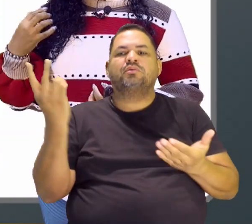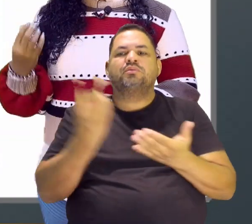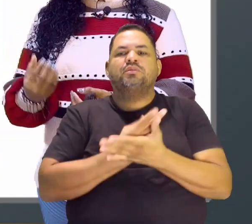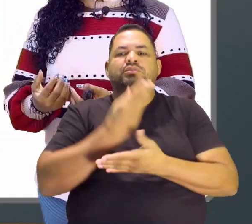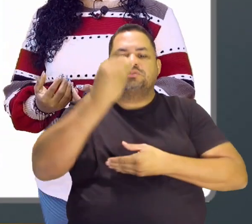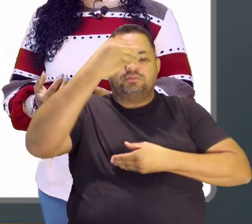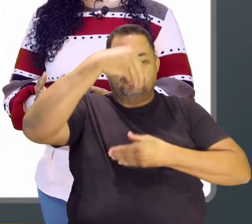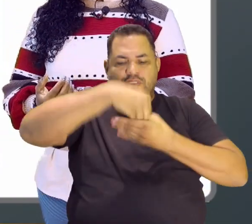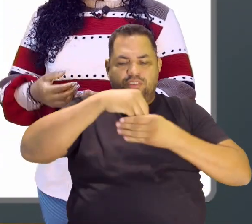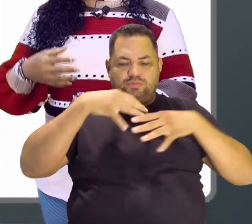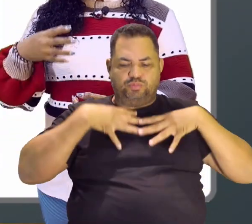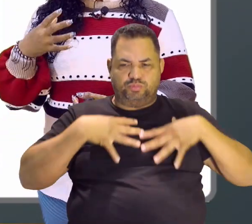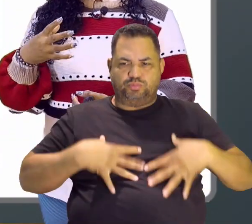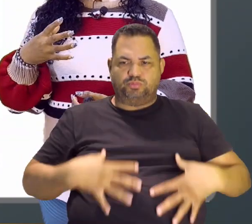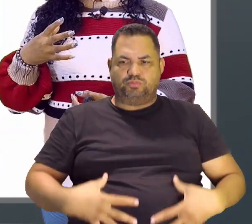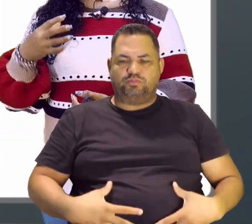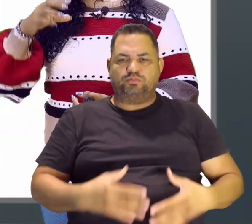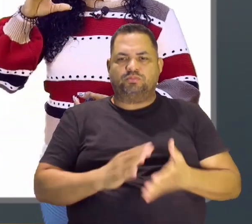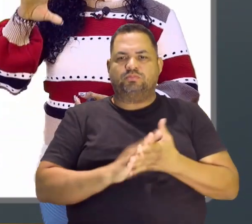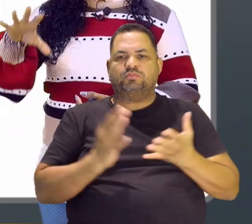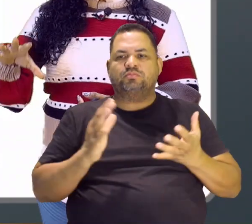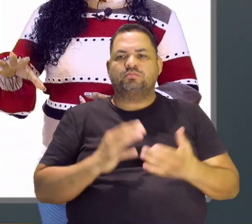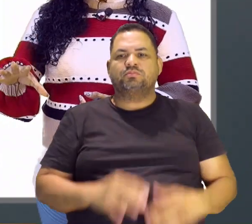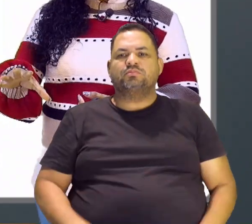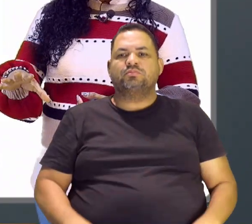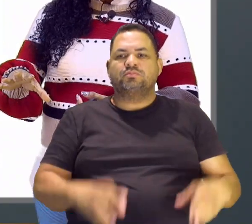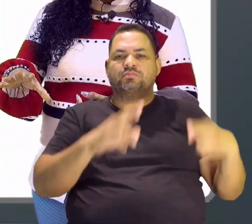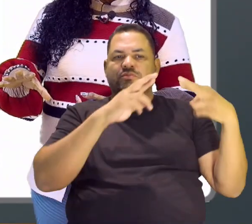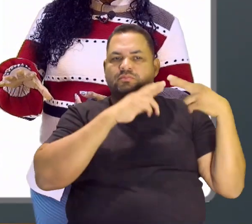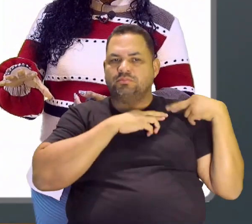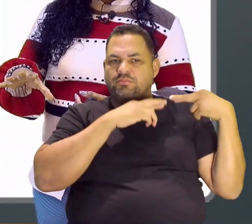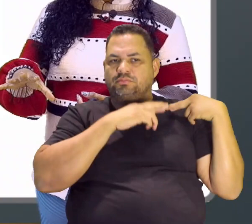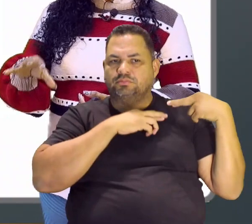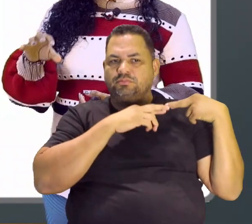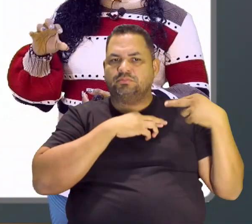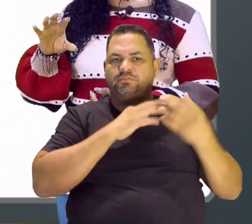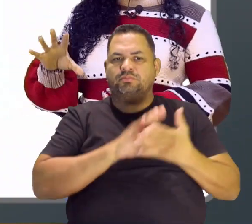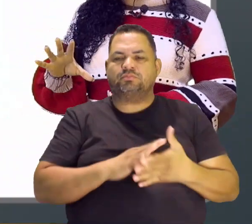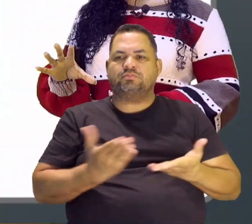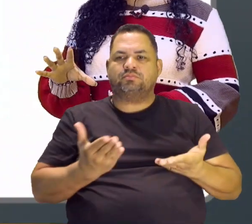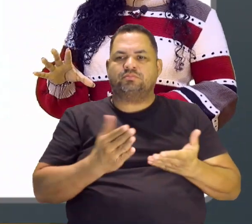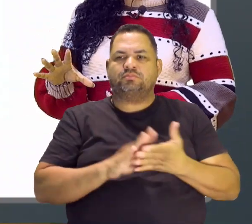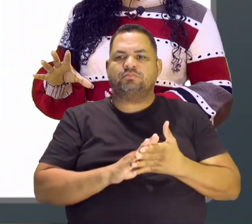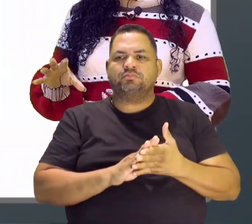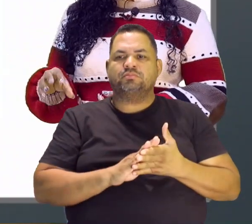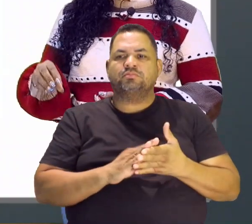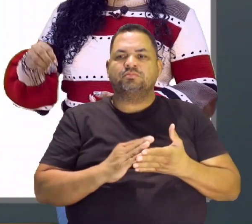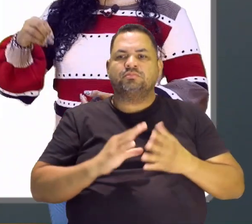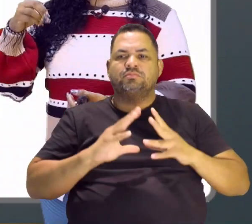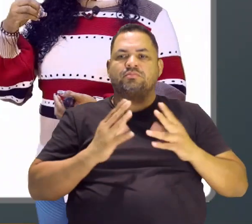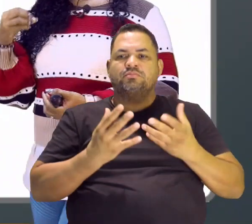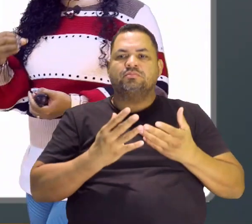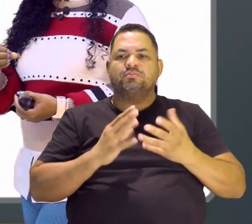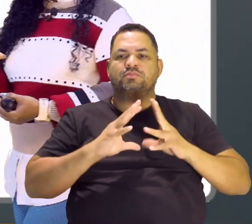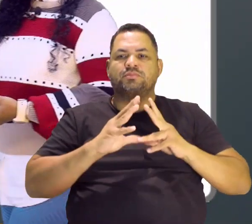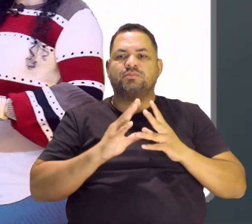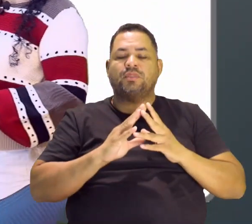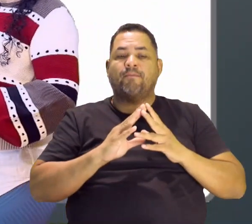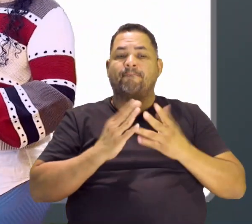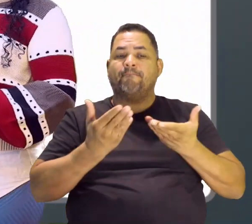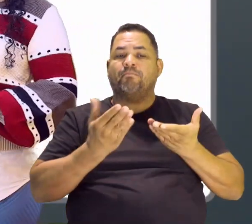E essas reações, elas são o quê, prof? Responsáveis, tá? Elas são responsáveis aí